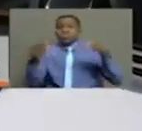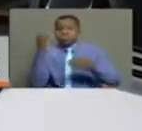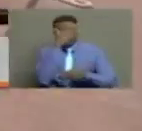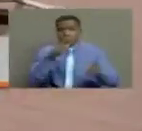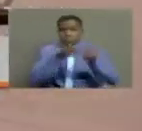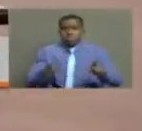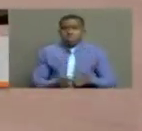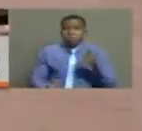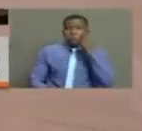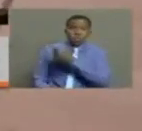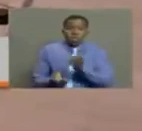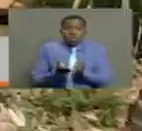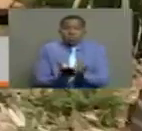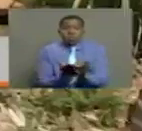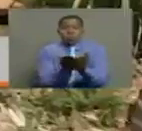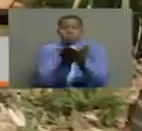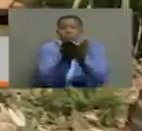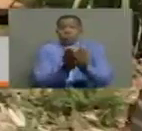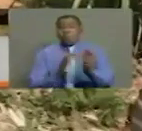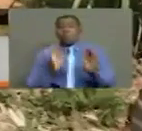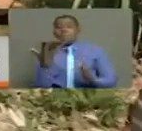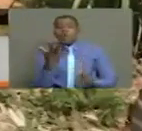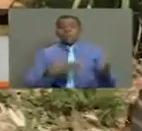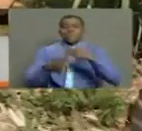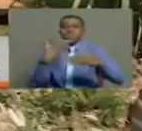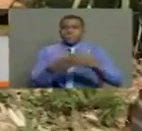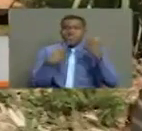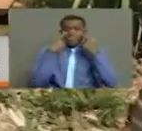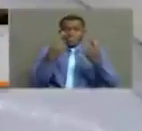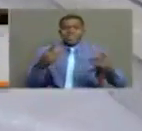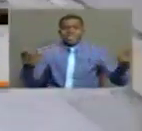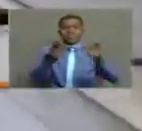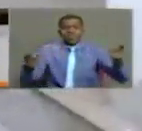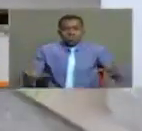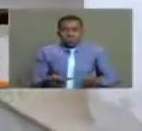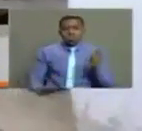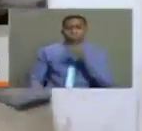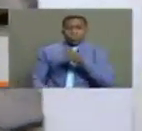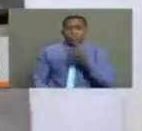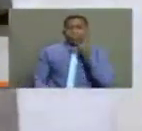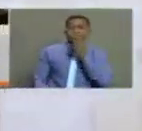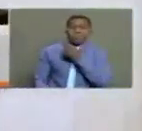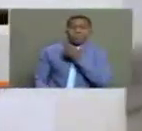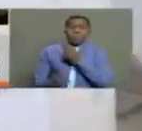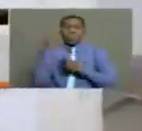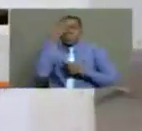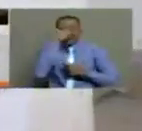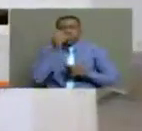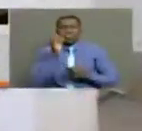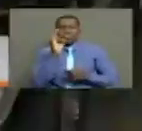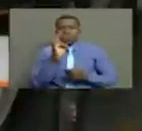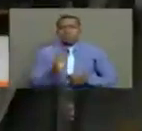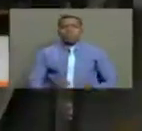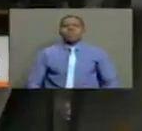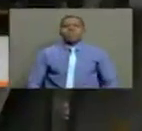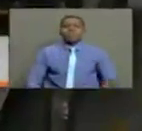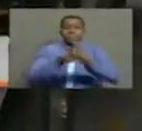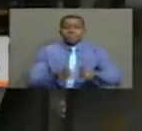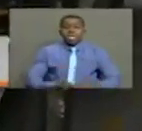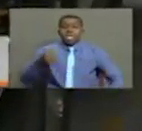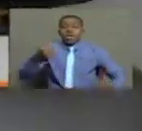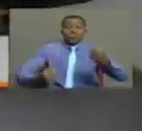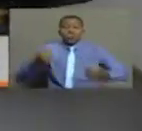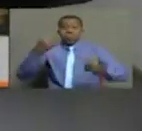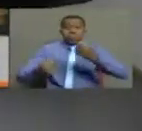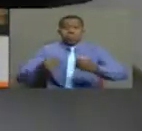também dois veados de luxo e grandes extensões de terrenos Nutella tona e Benfica das